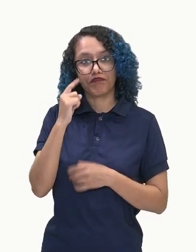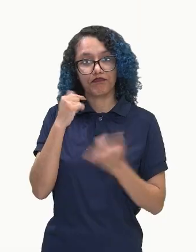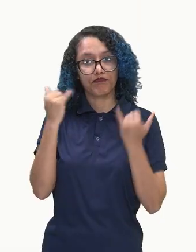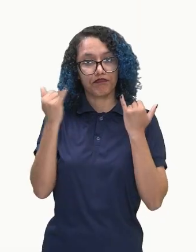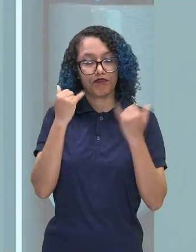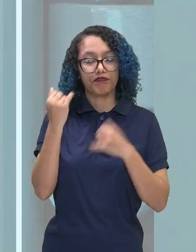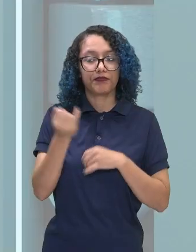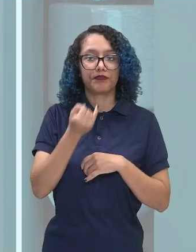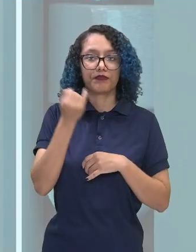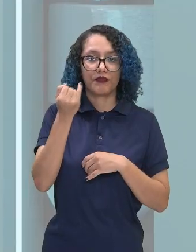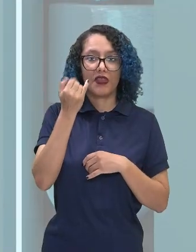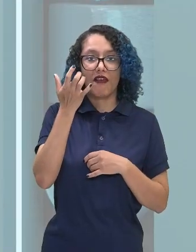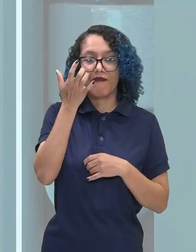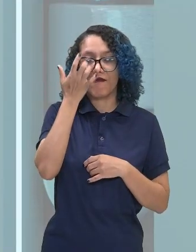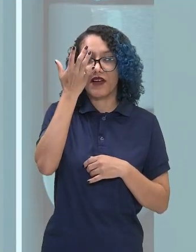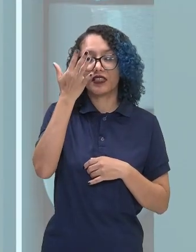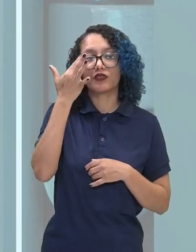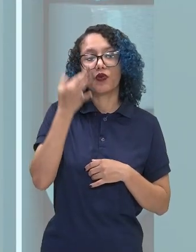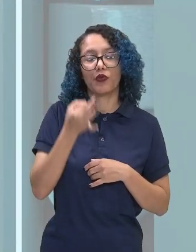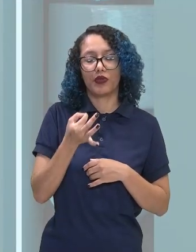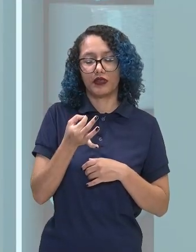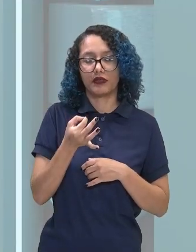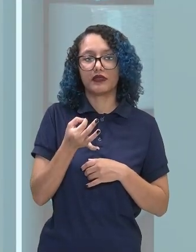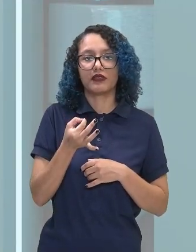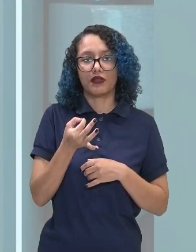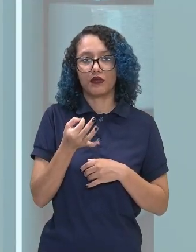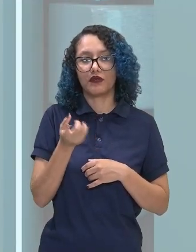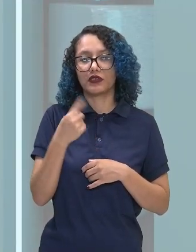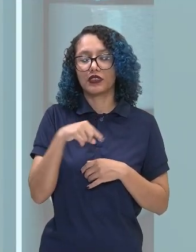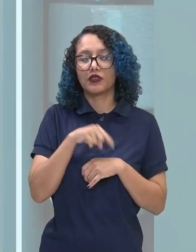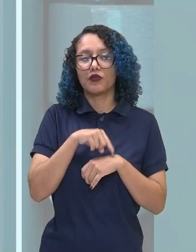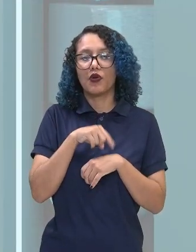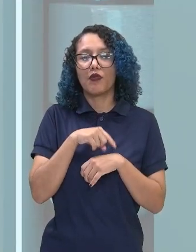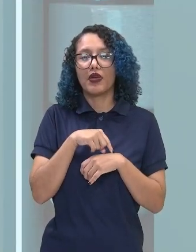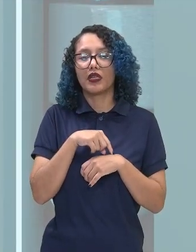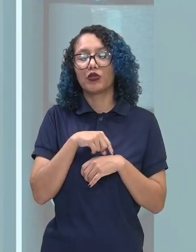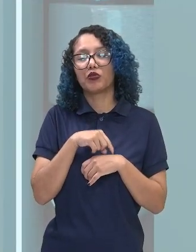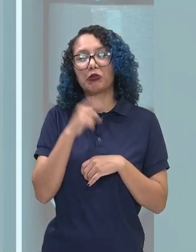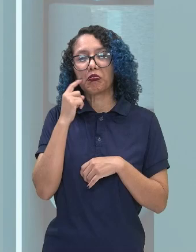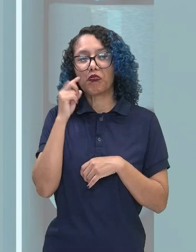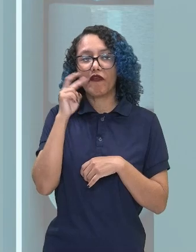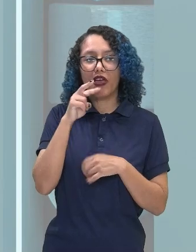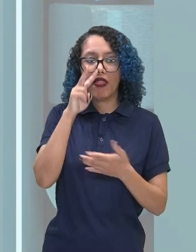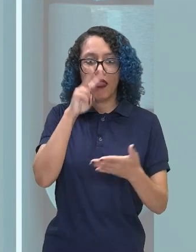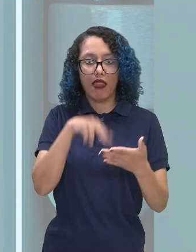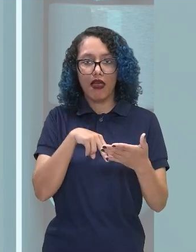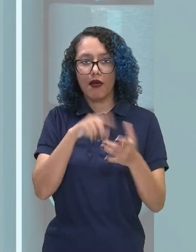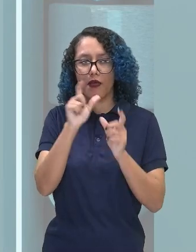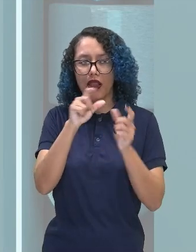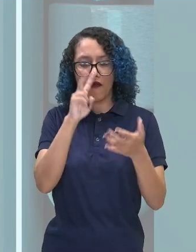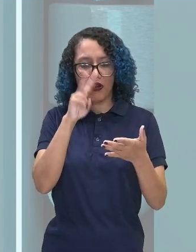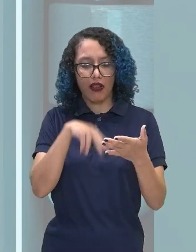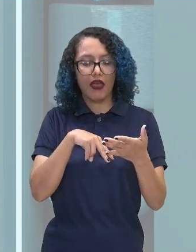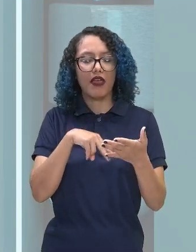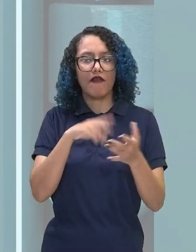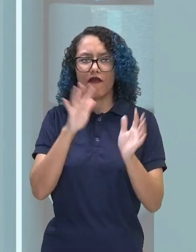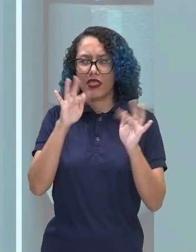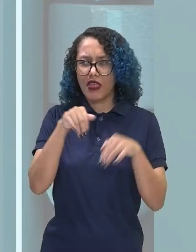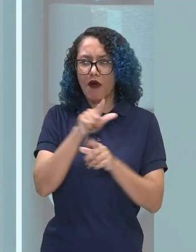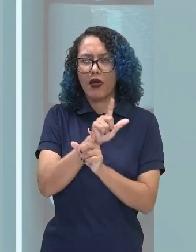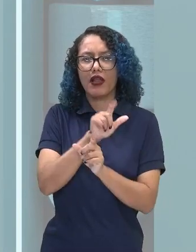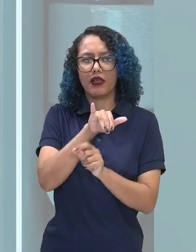porque facilita bastante a compreensão de vocês quando vocês se depararem com essas palavrinhas com terminação ly,